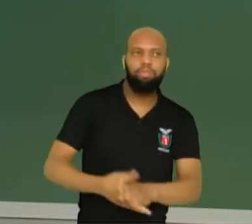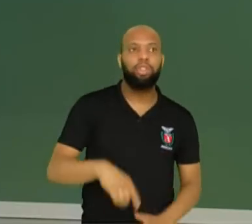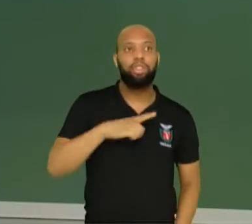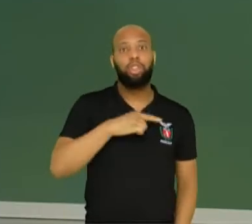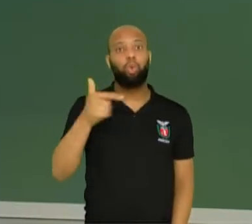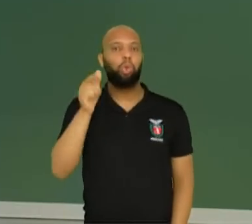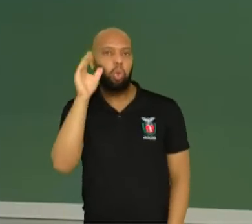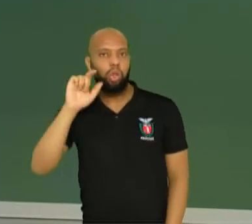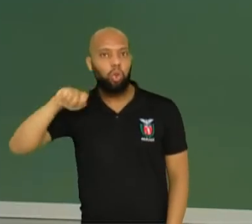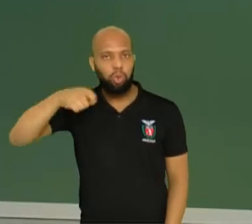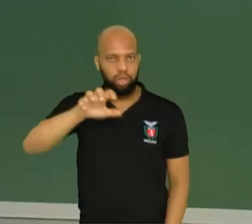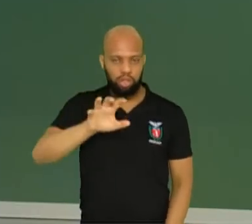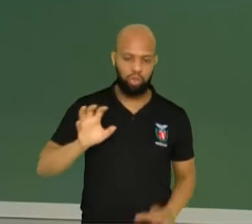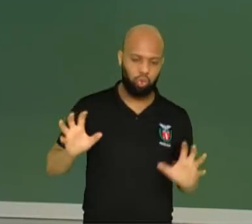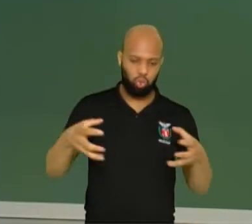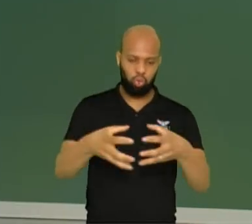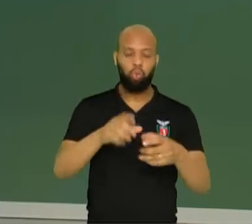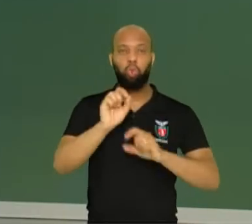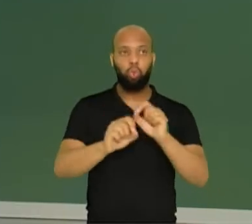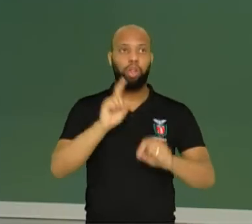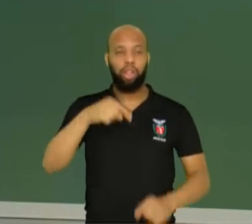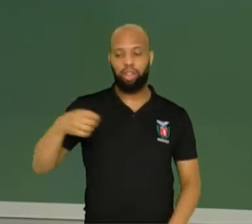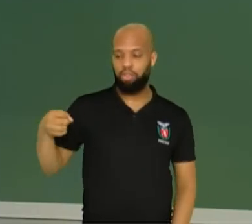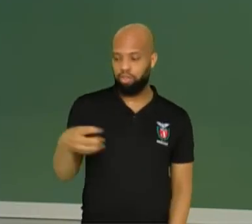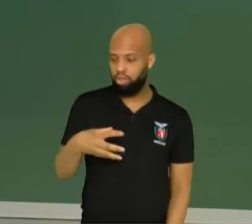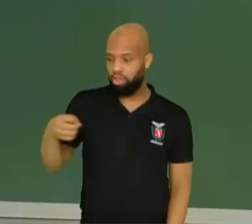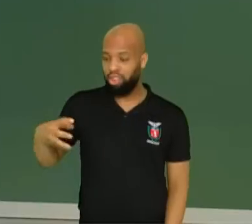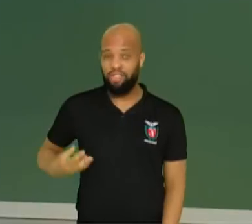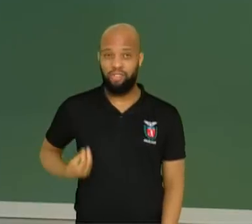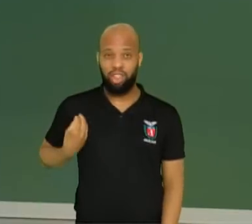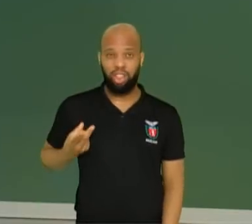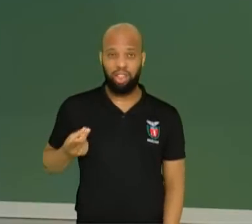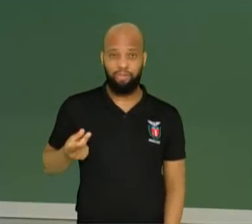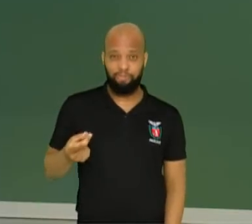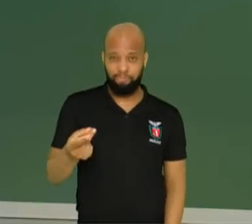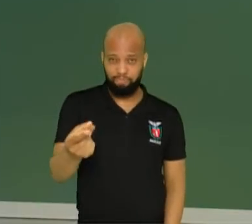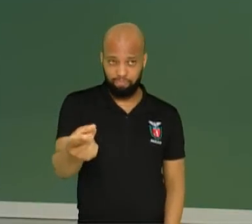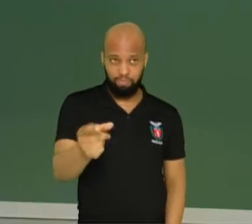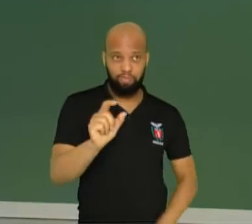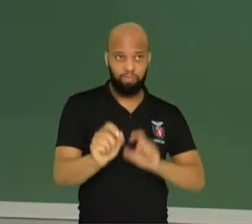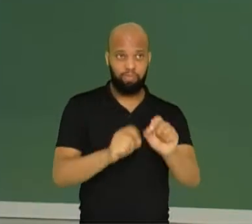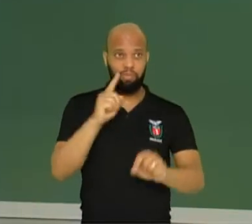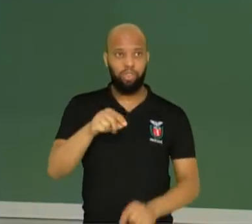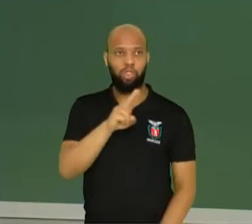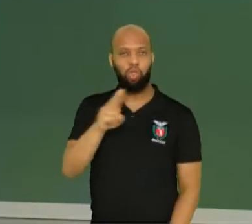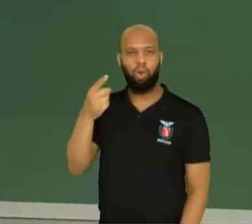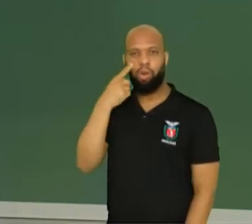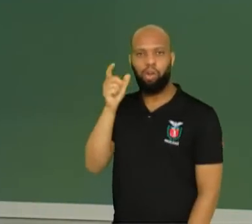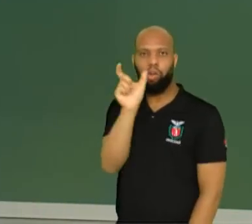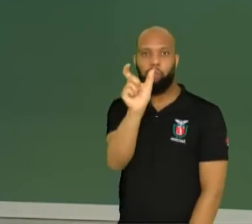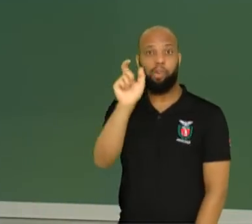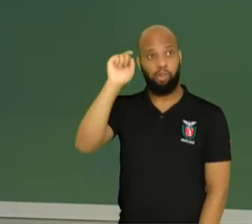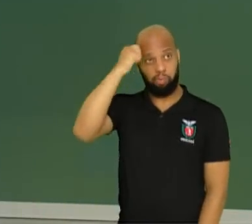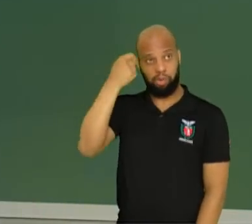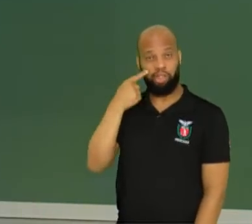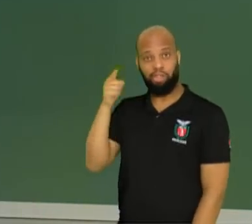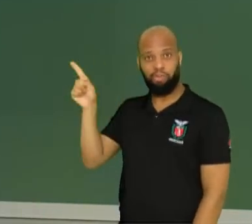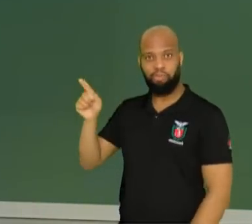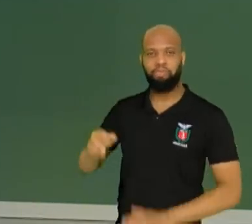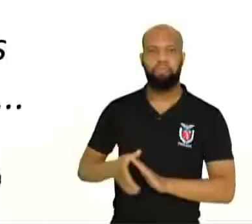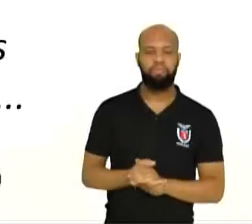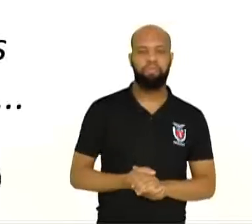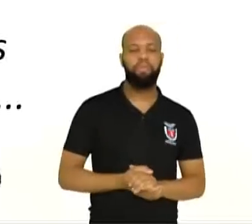uma curiosidade sobre esse grupo, que é uma água-viva imortal. A gente chama ela de Turritopsis nutricola.